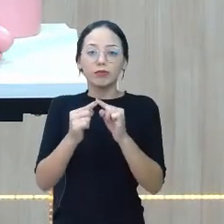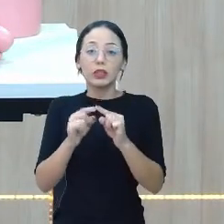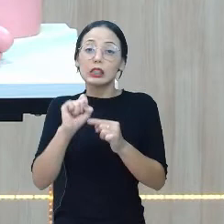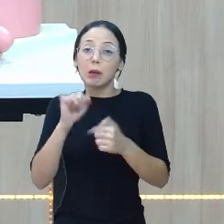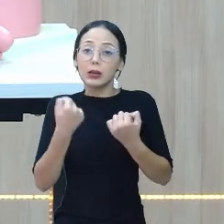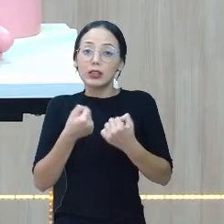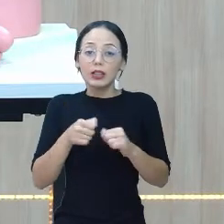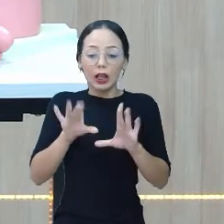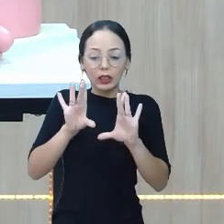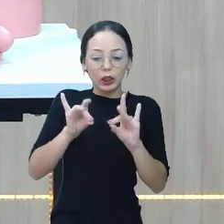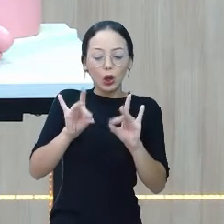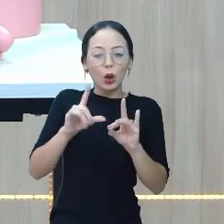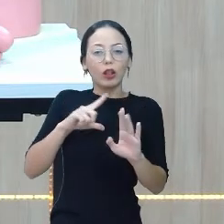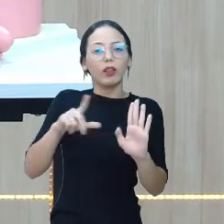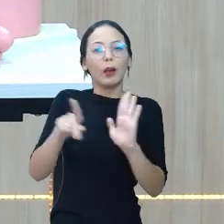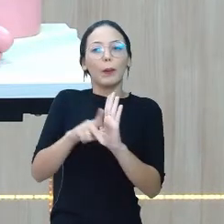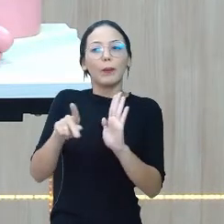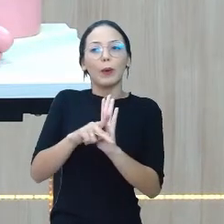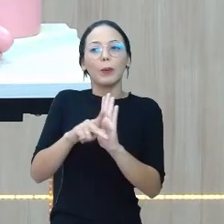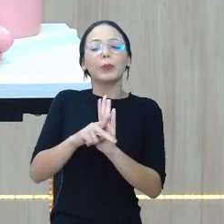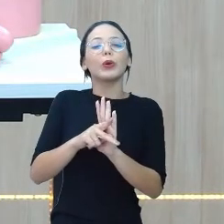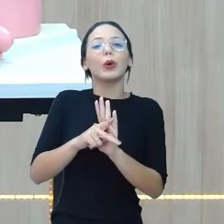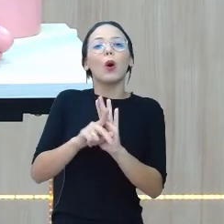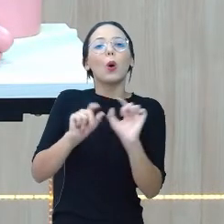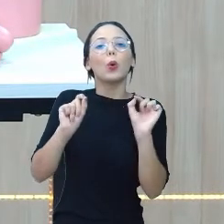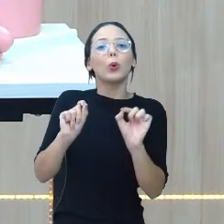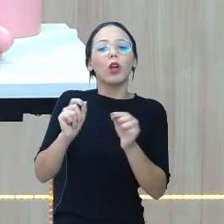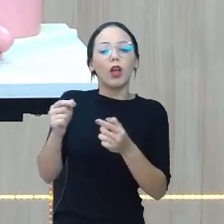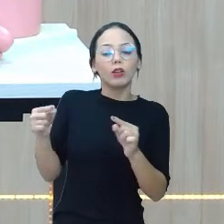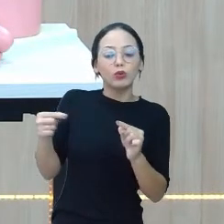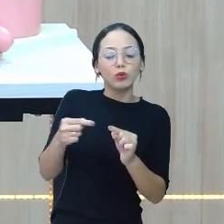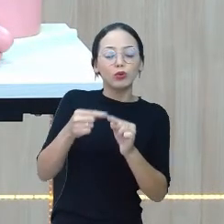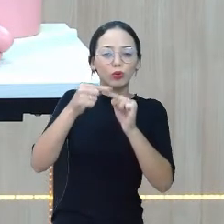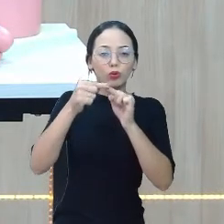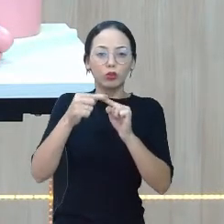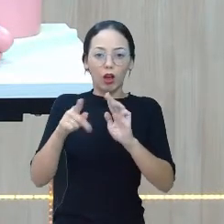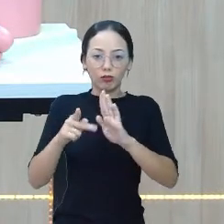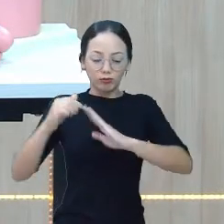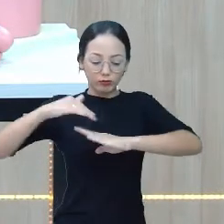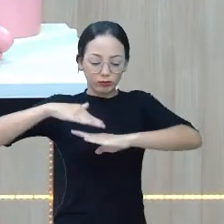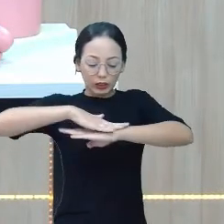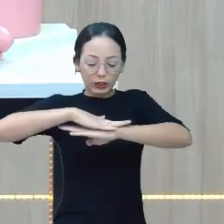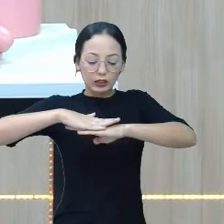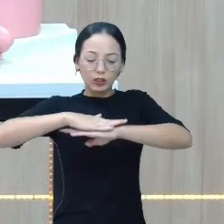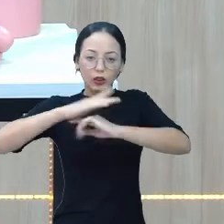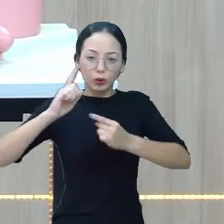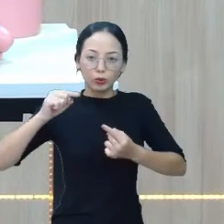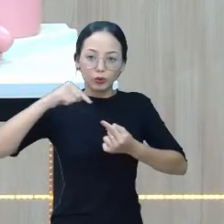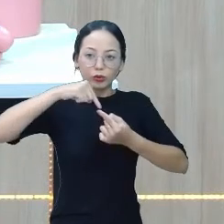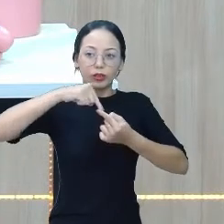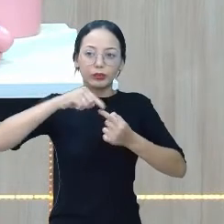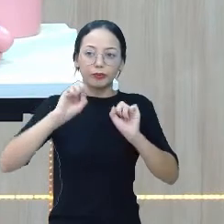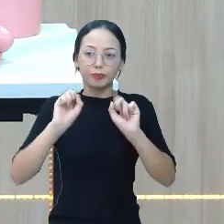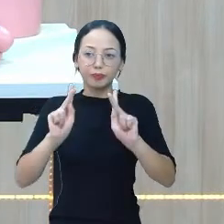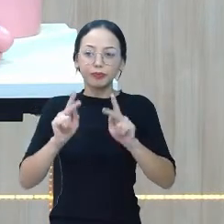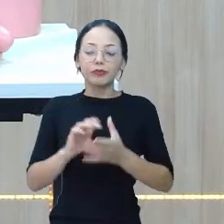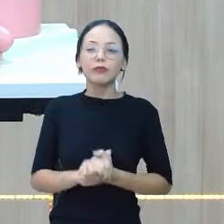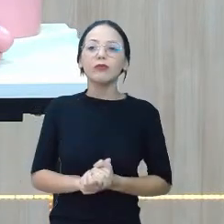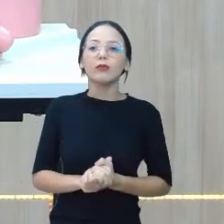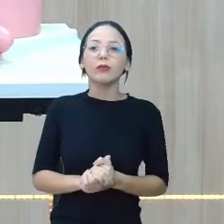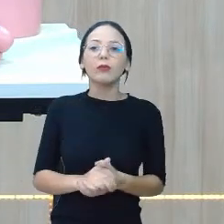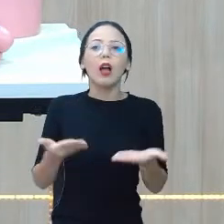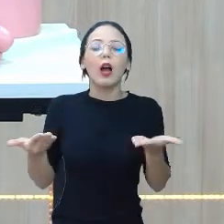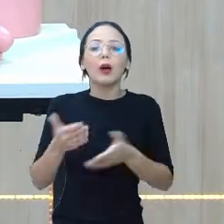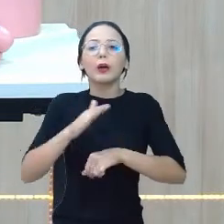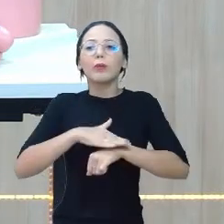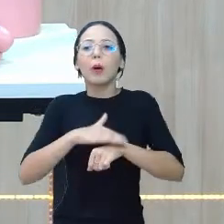fibras reticulares, que vão ajudar a unir, a aderir um tecido ao outro, ok? Agora eu trouxe para